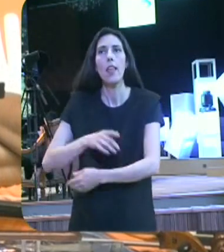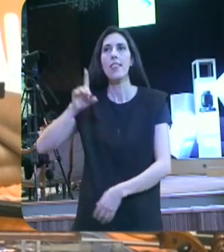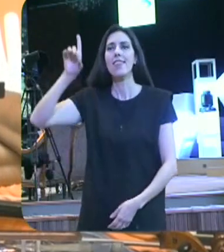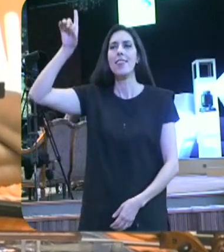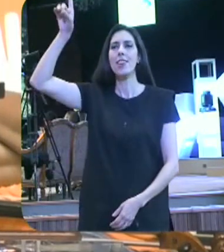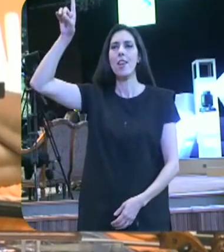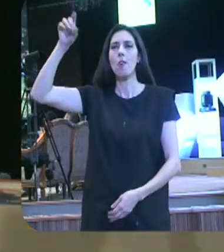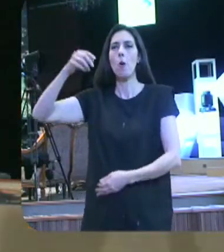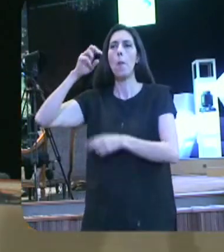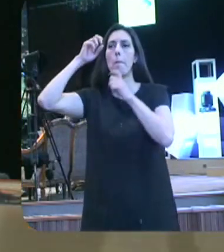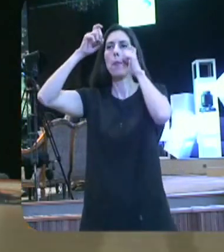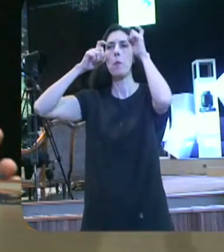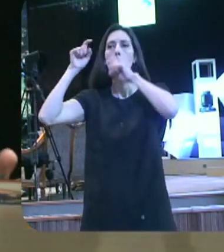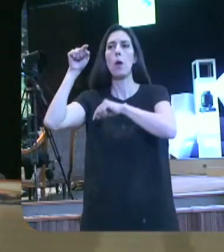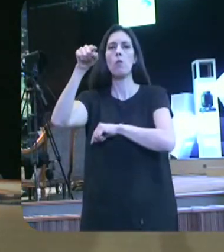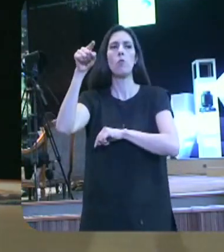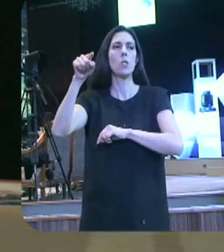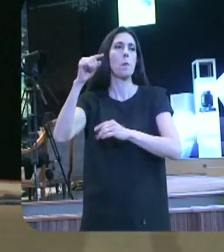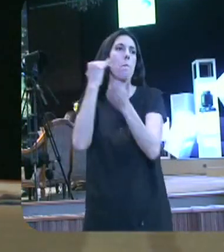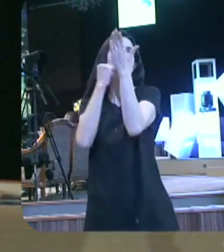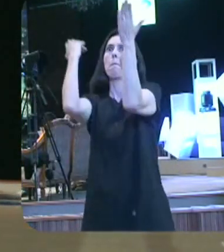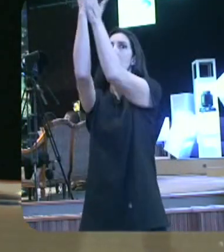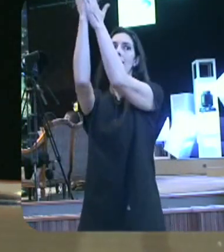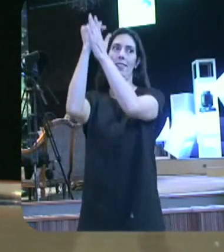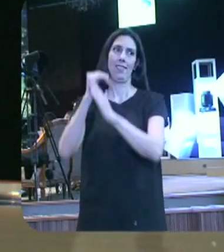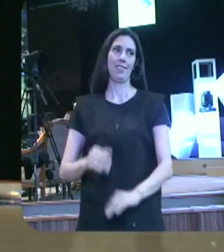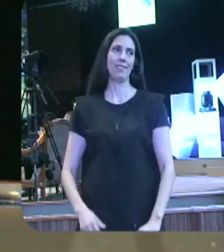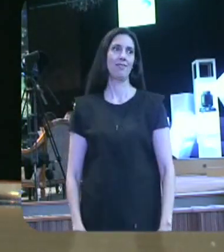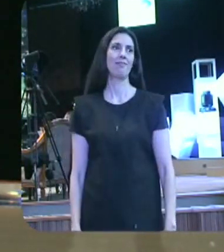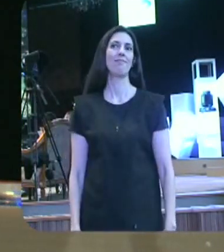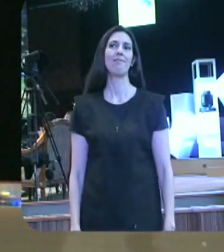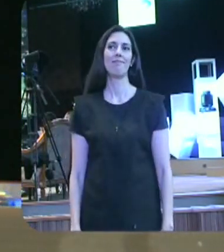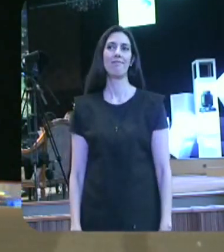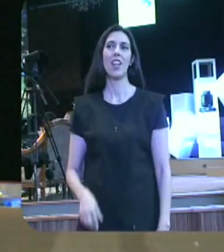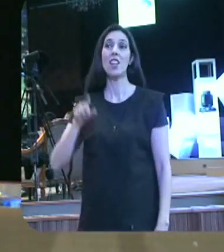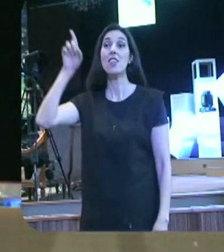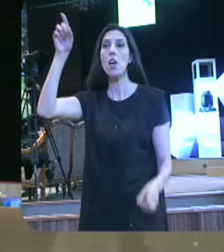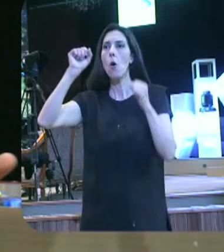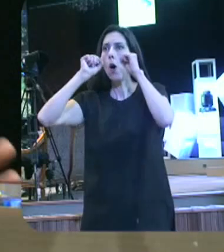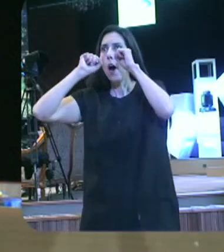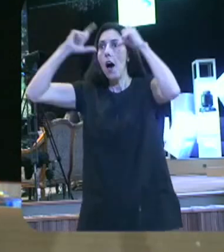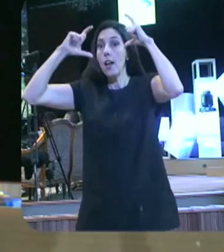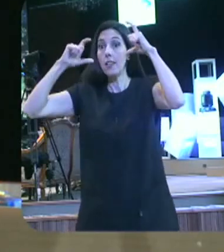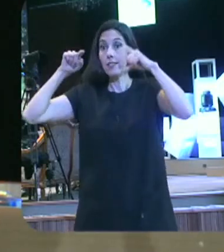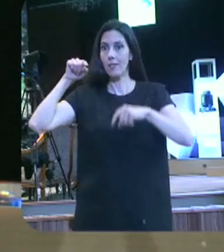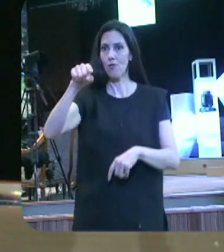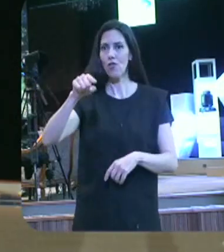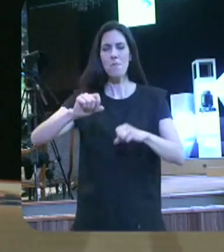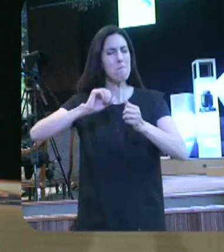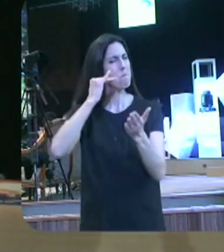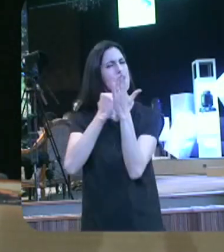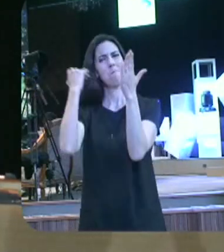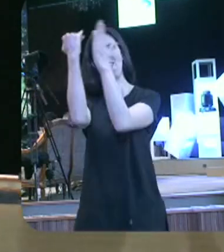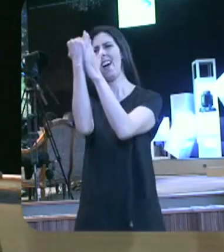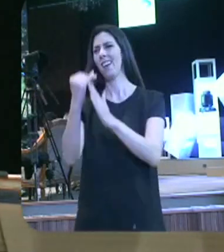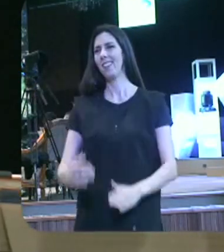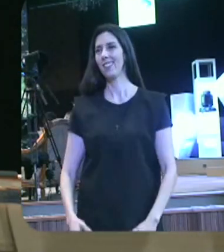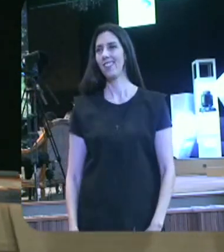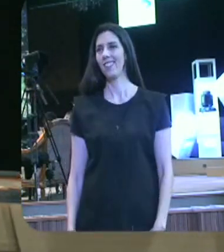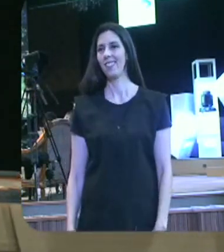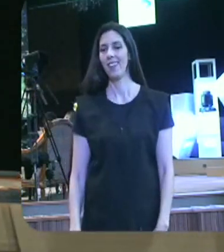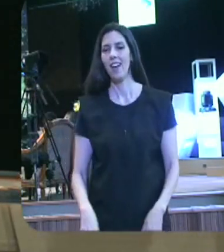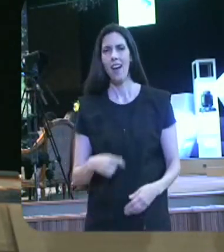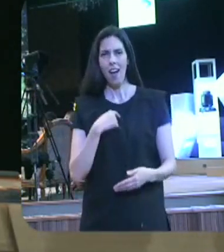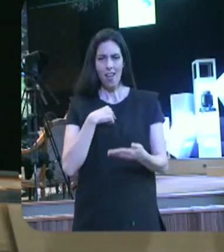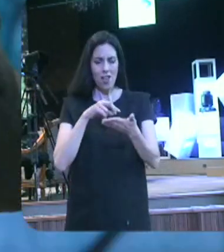eu li esses primeiros versículos do capítulo 49, eu vi que esse texto de Isaías tinha tudo a ver com a